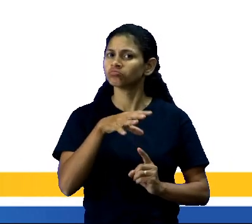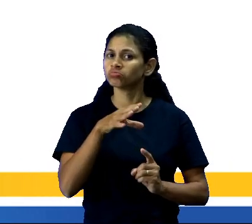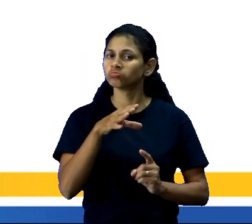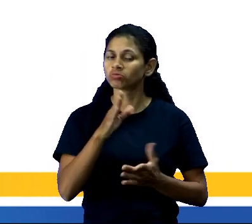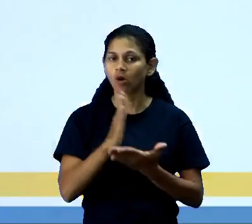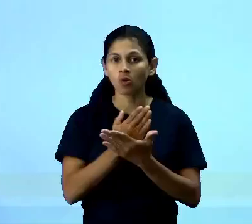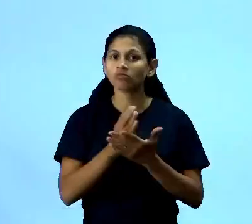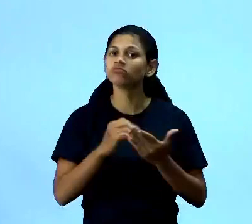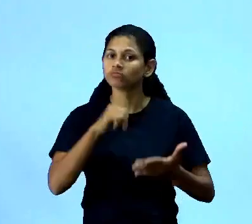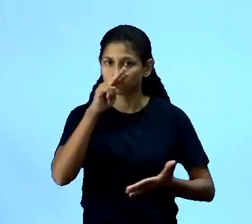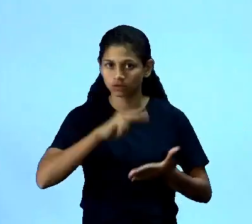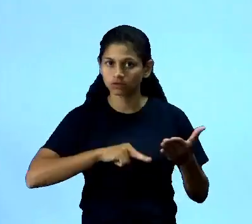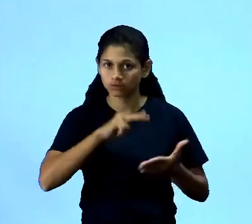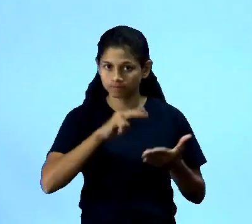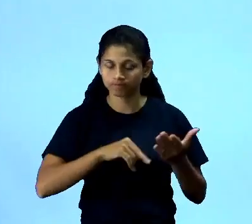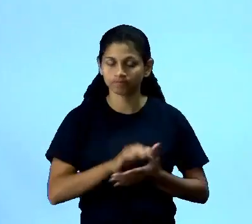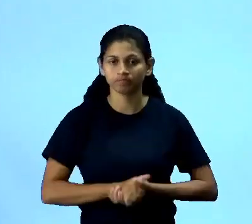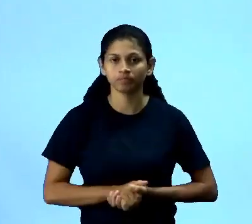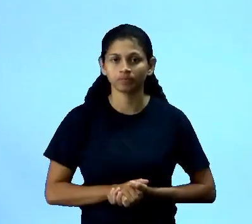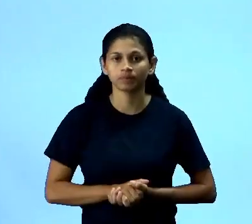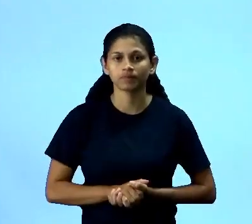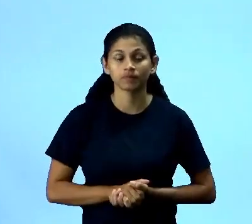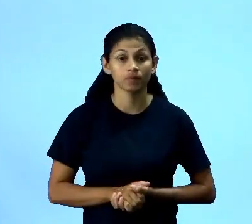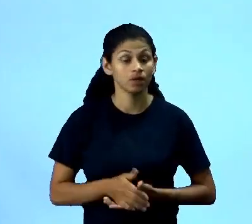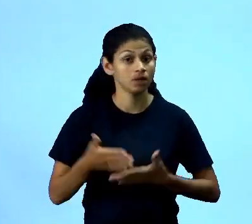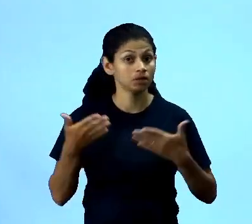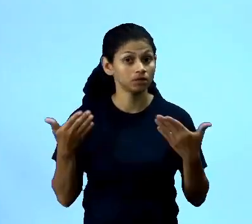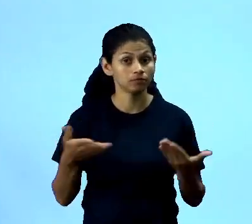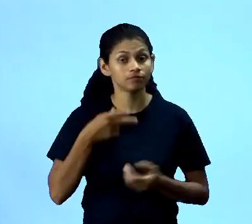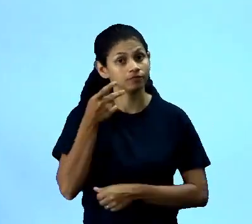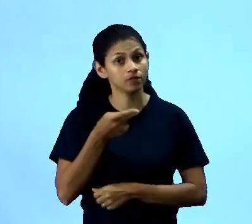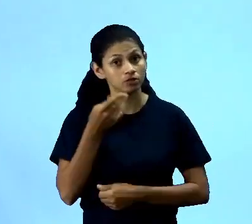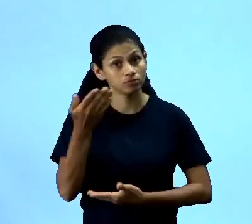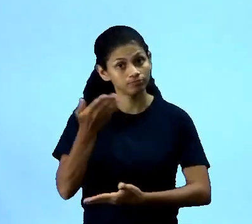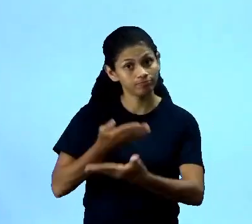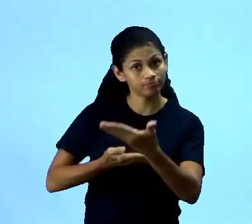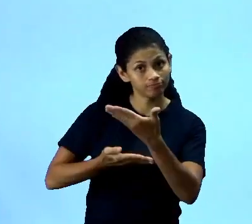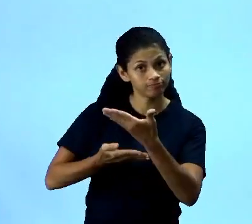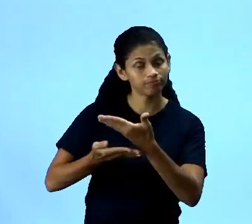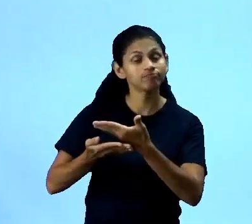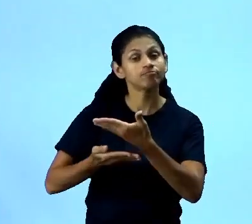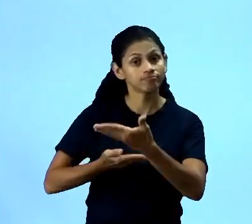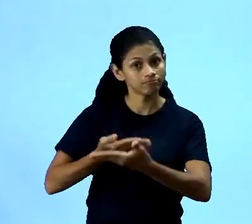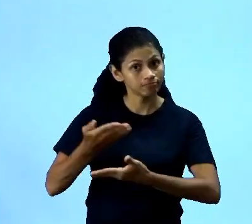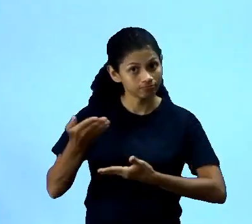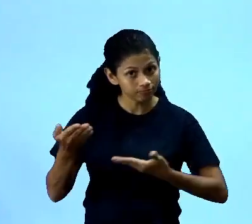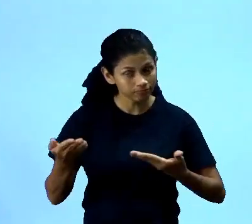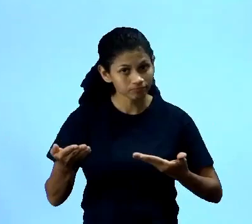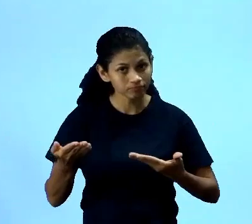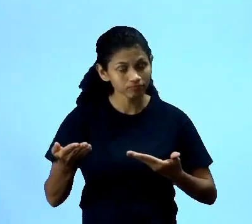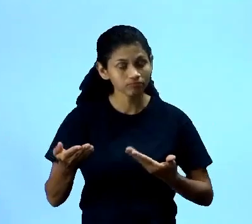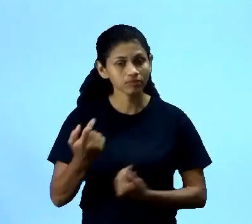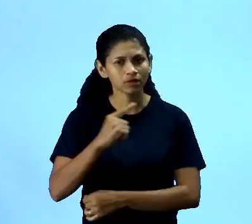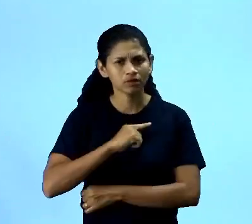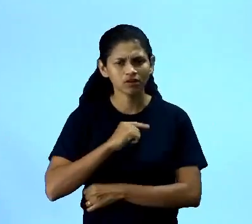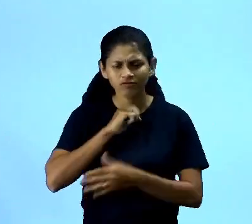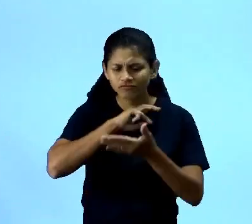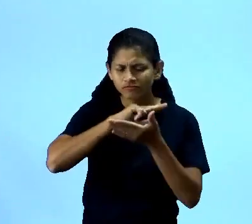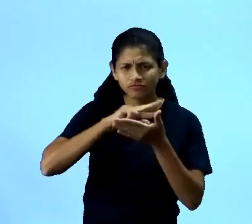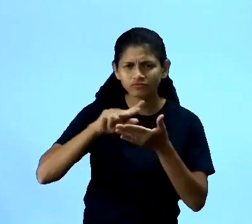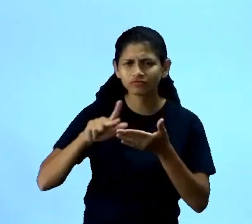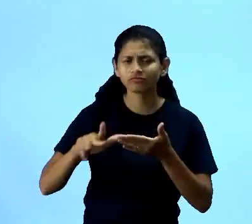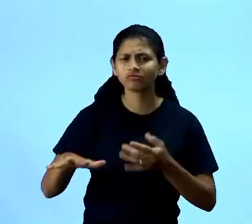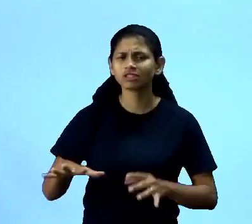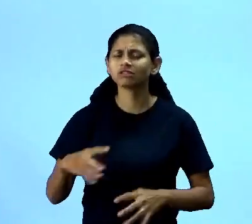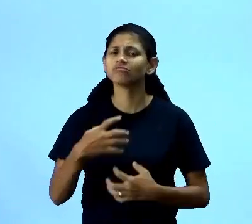determinada leitura. Vejam só, gente, nós vamos falar sobre esse compartilhamento de leituras. Há muitas maneiras, como nós vamos ver a